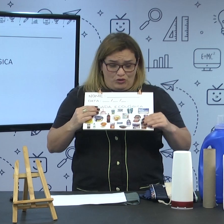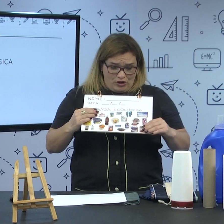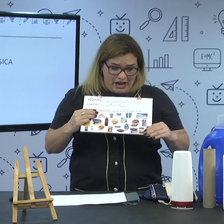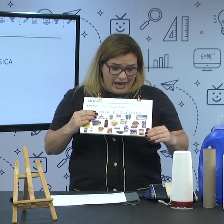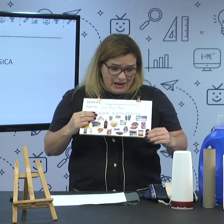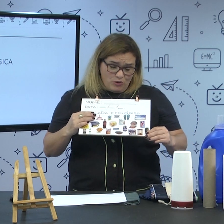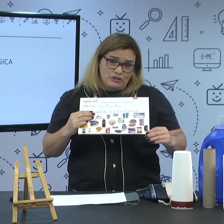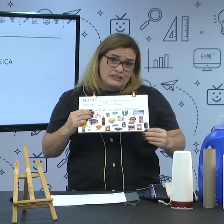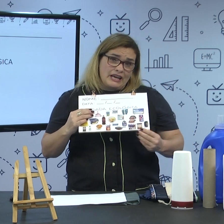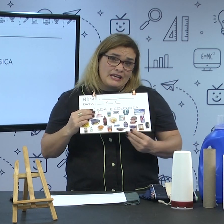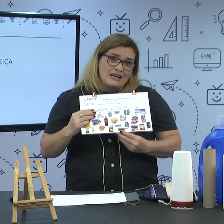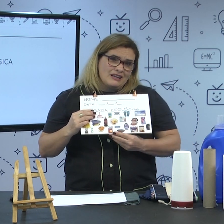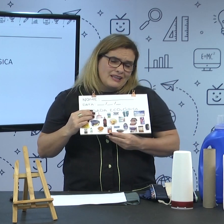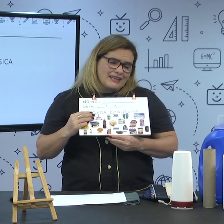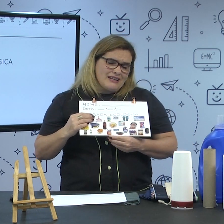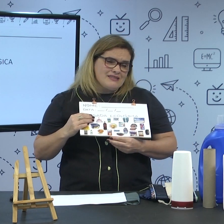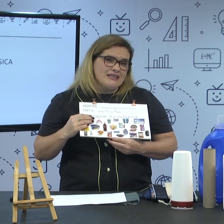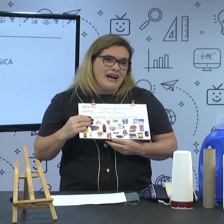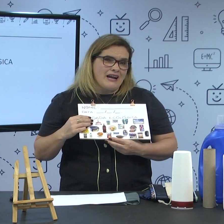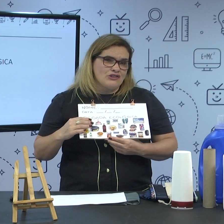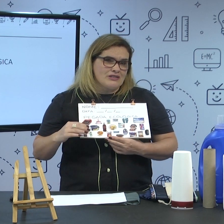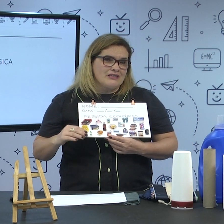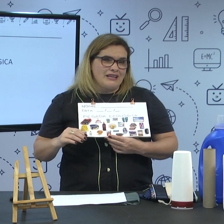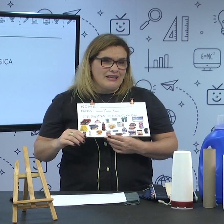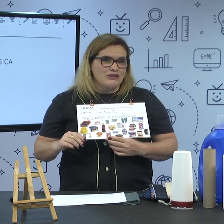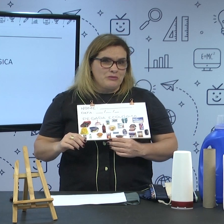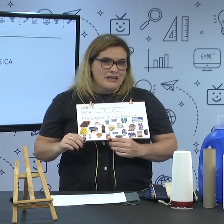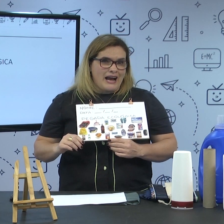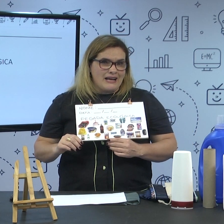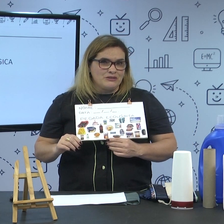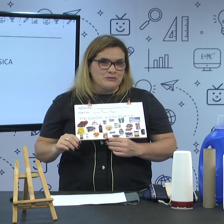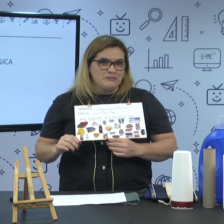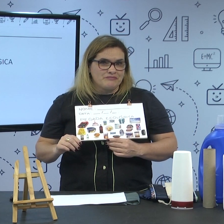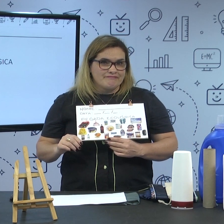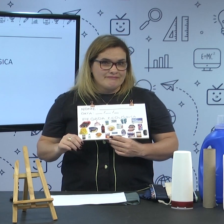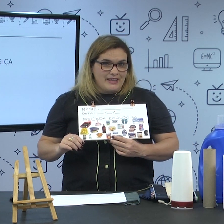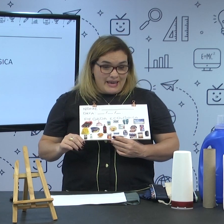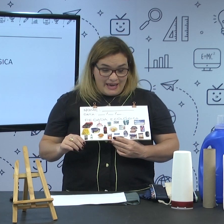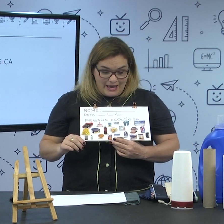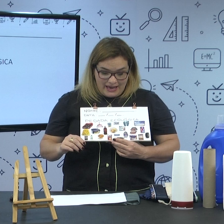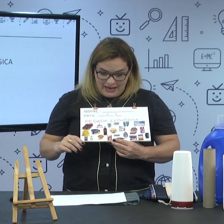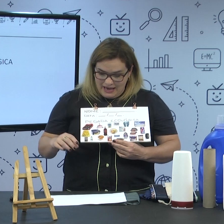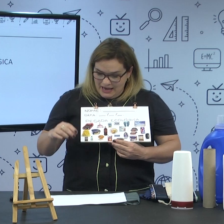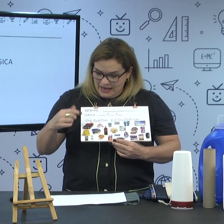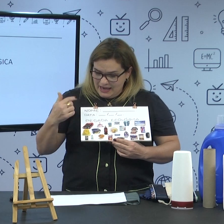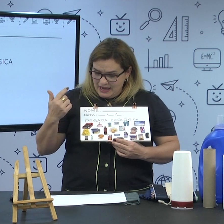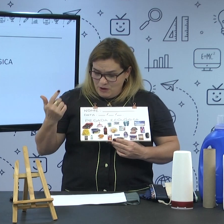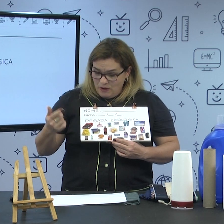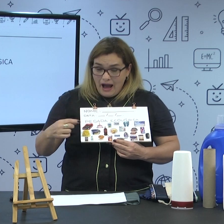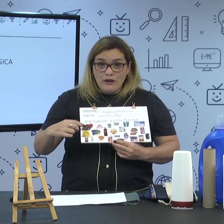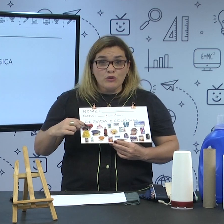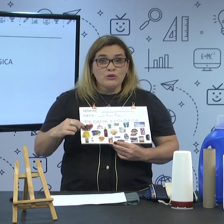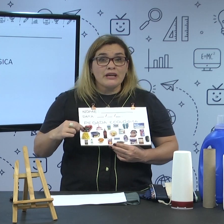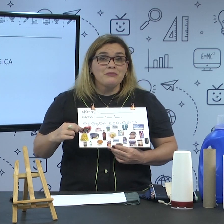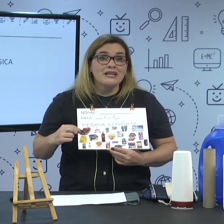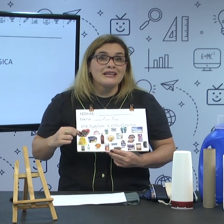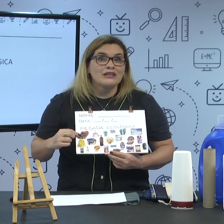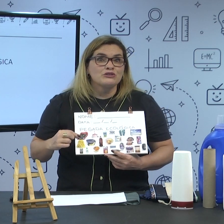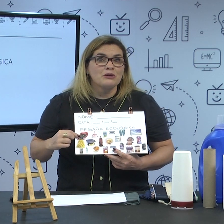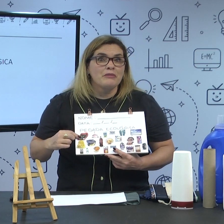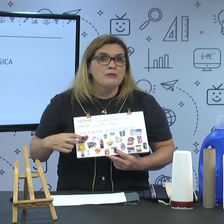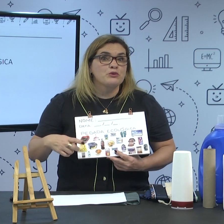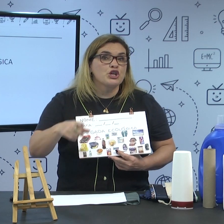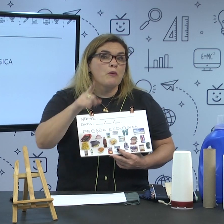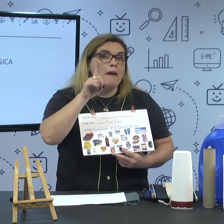eu recortei daqueles encartes que tem lá no mercado é eu ah eu coloquei